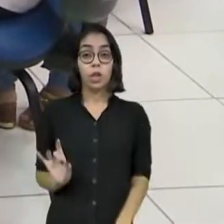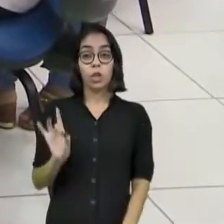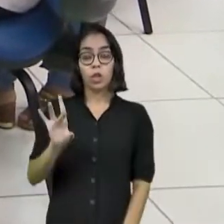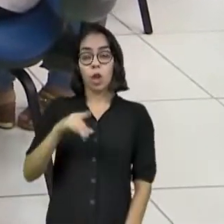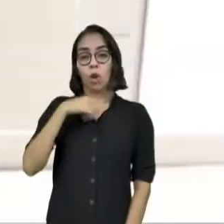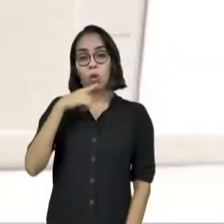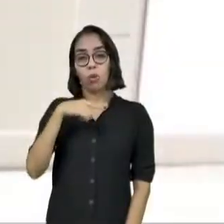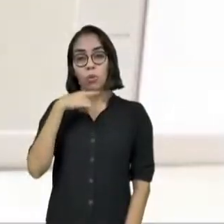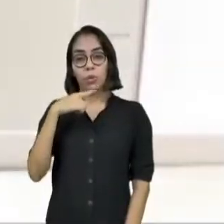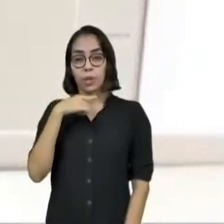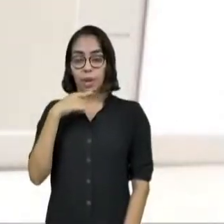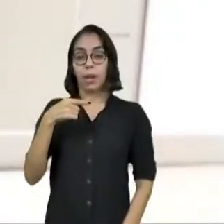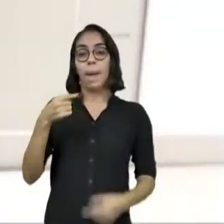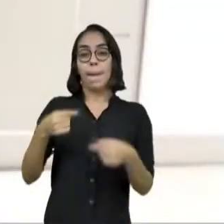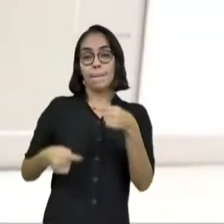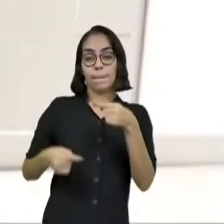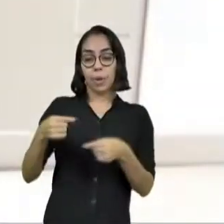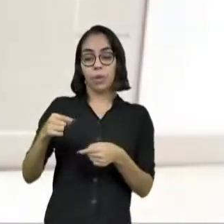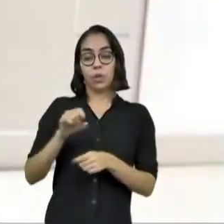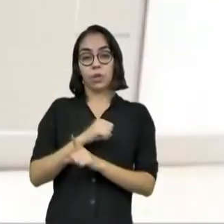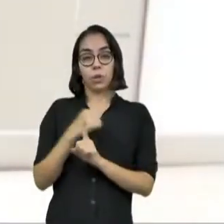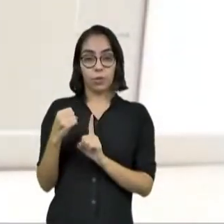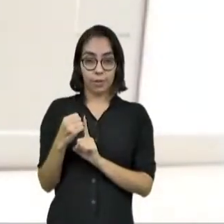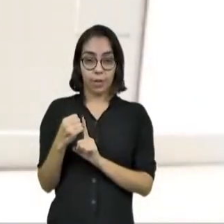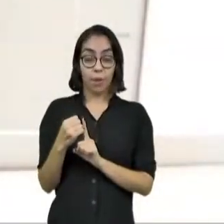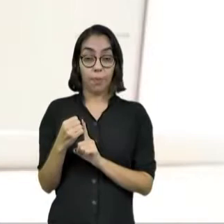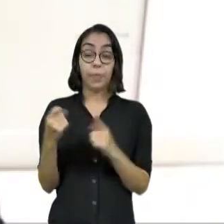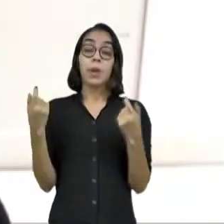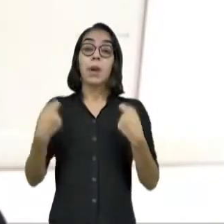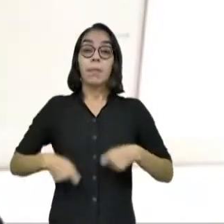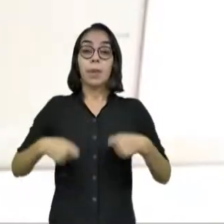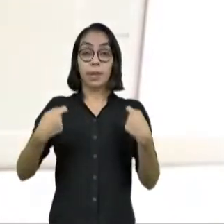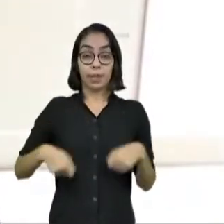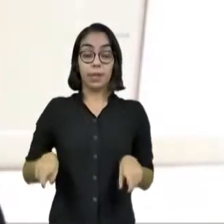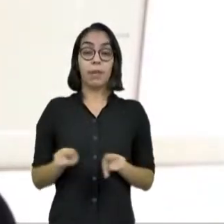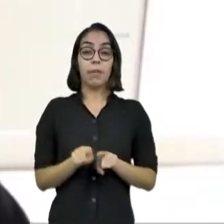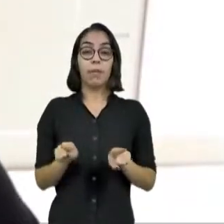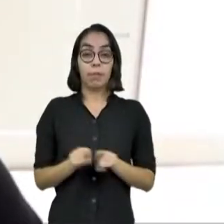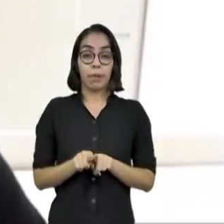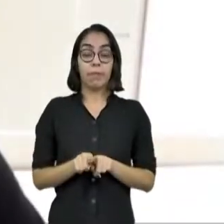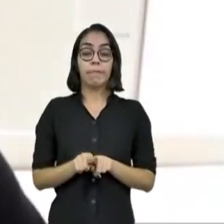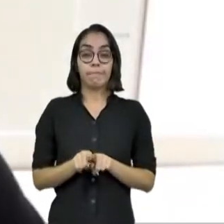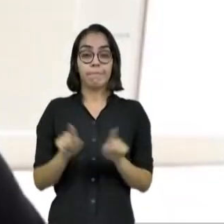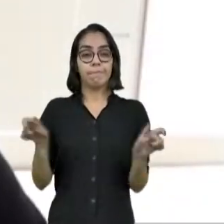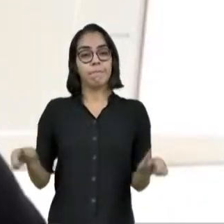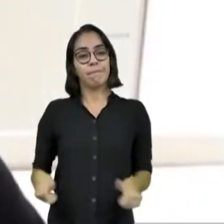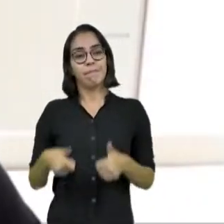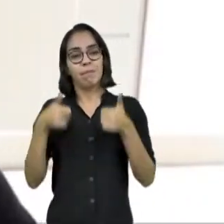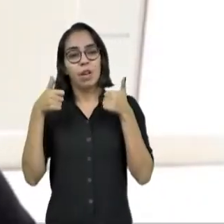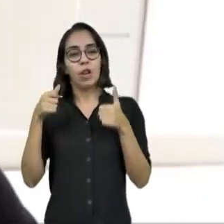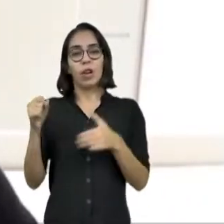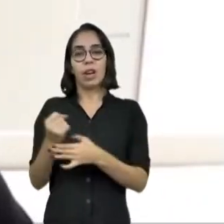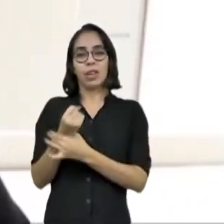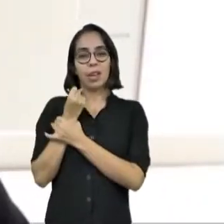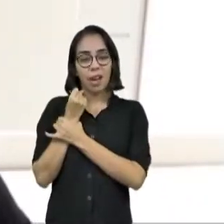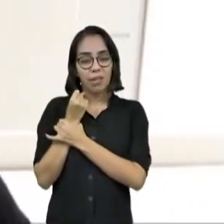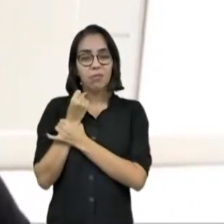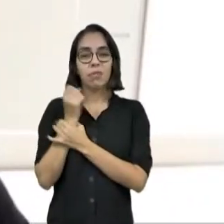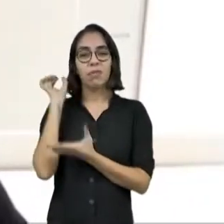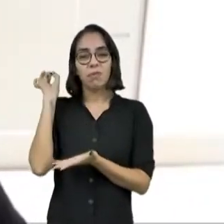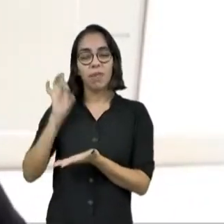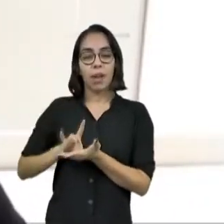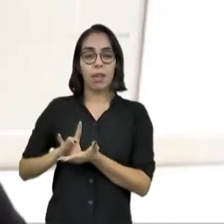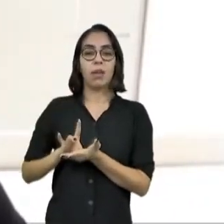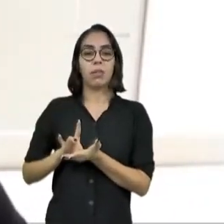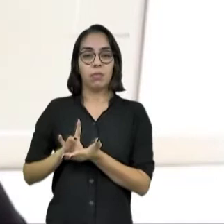políticas sociais. Além disso, é necessário também você aprimorar, você garantir efetivamente